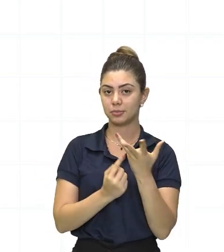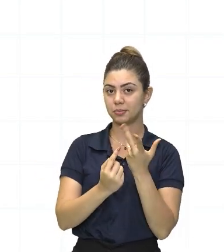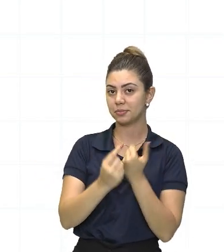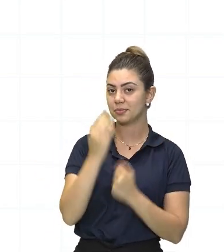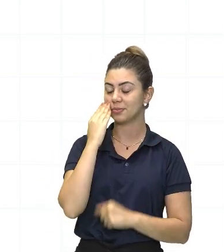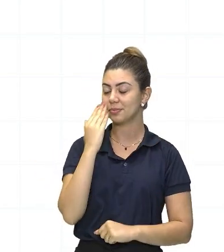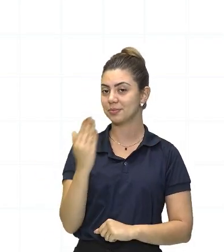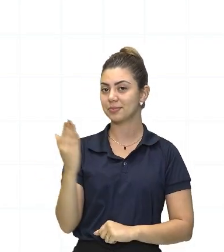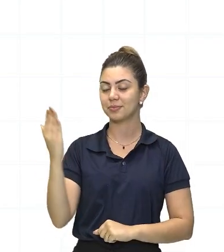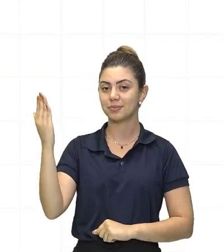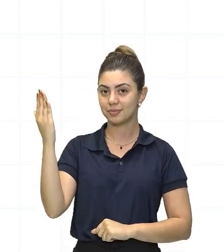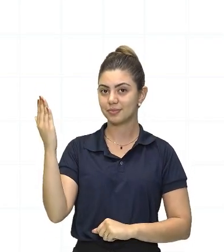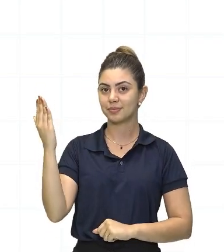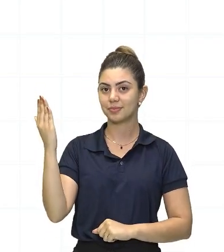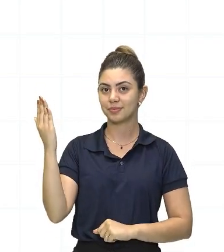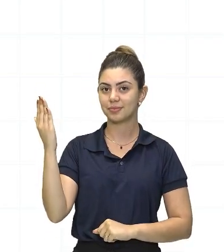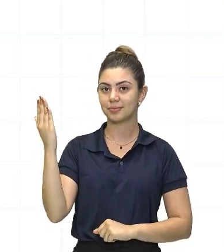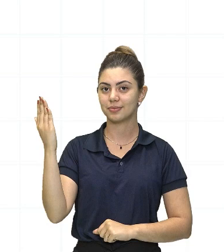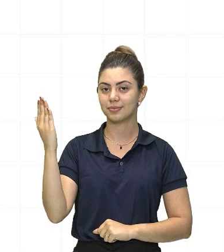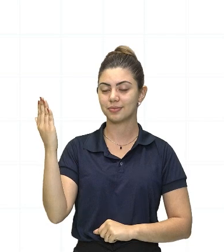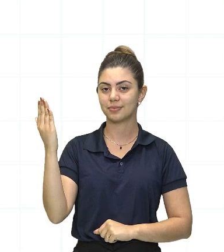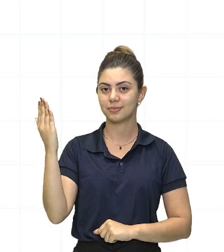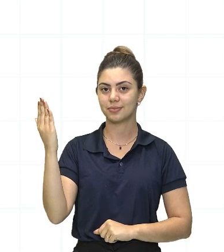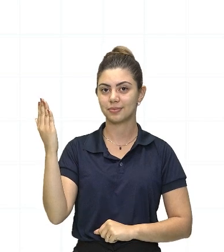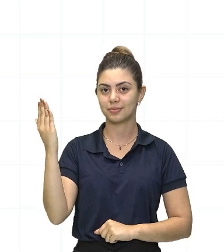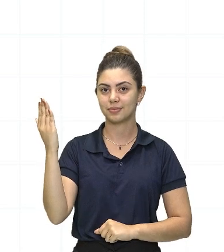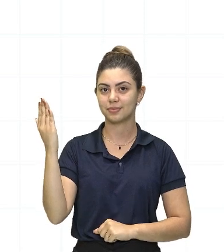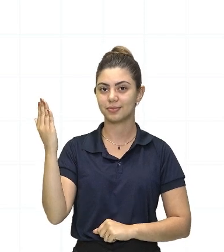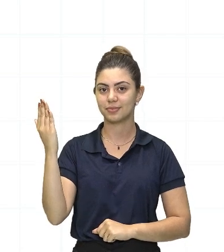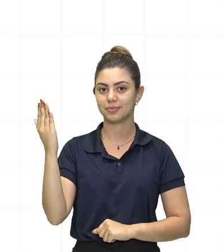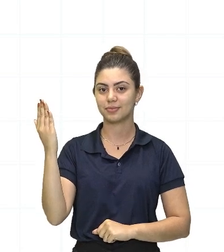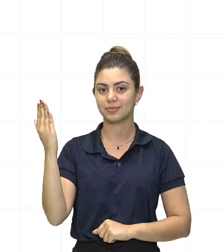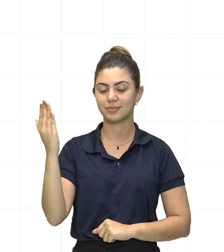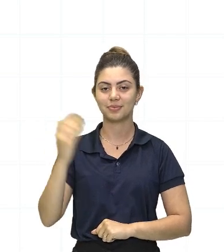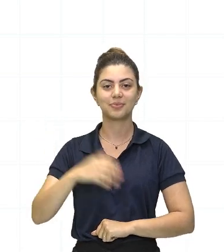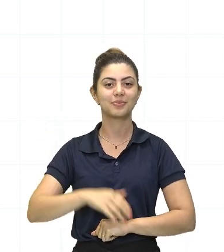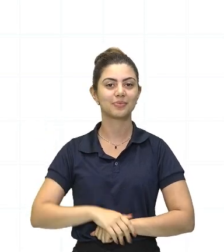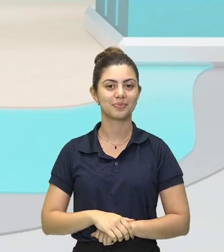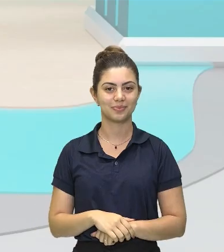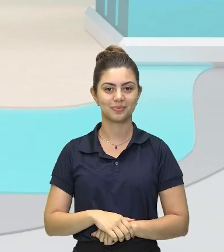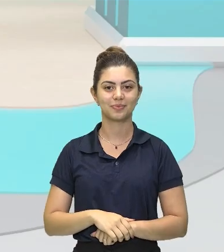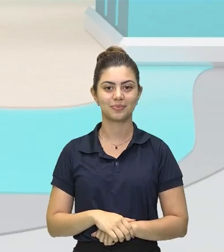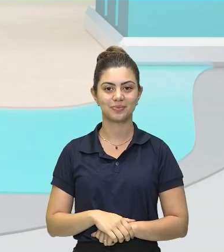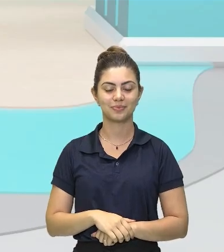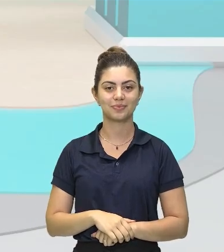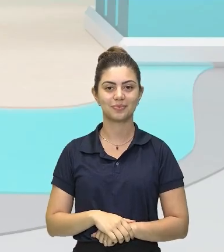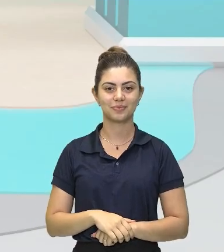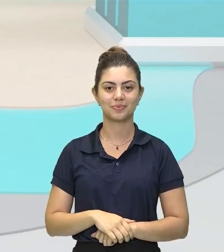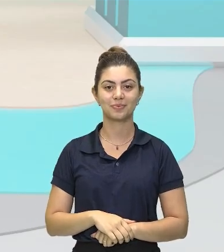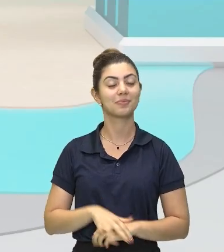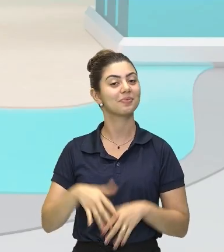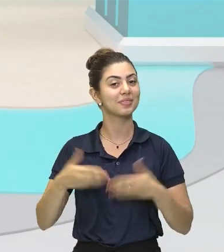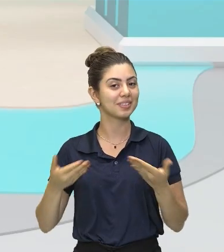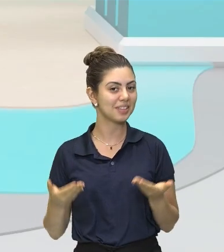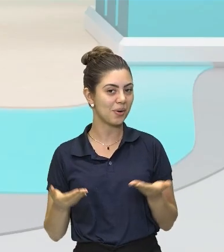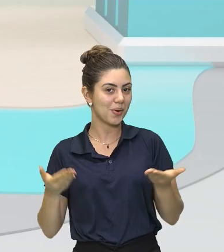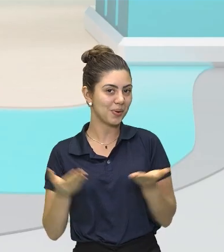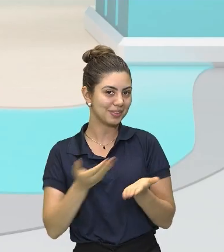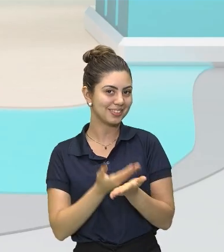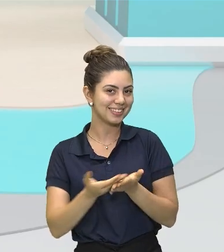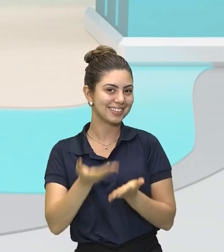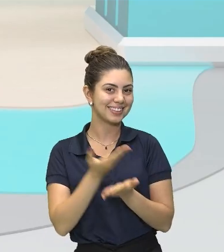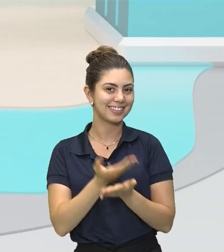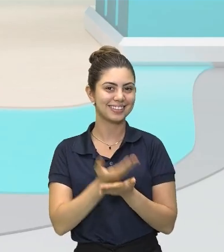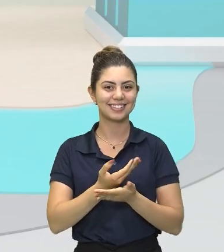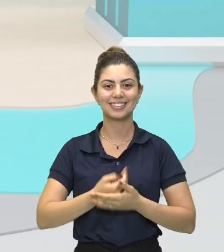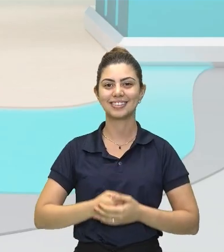expressionismo, cubismo, abstracionismo e surrealismo. Certo? Então, vamos dar